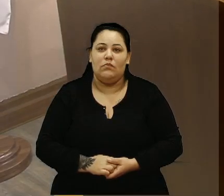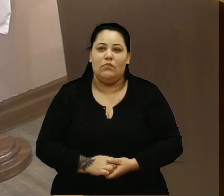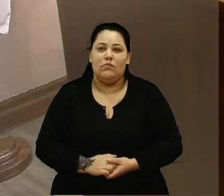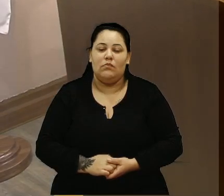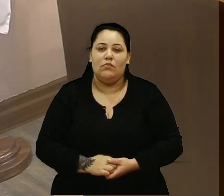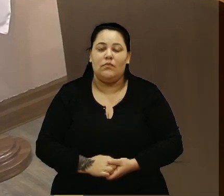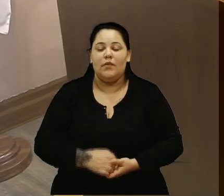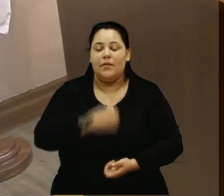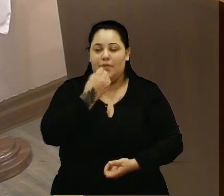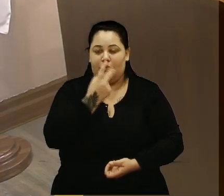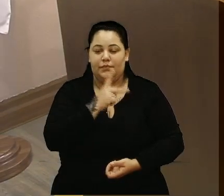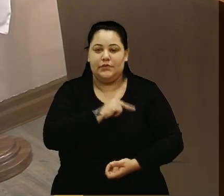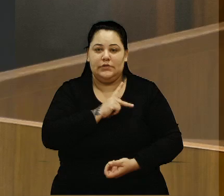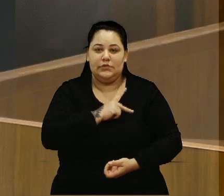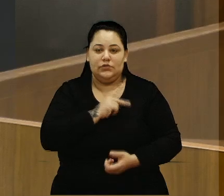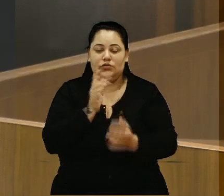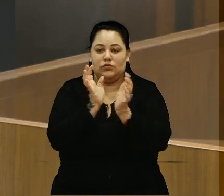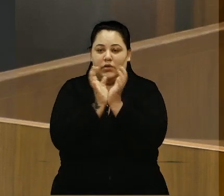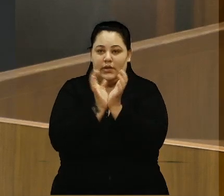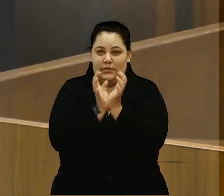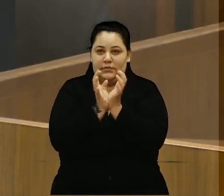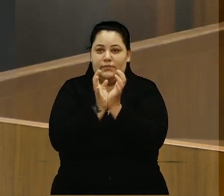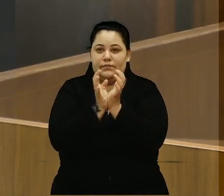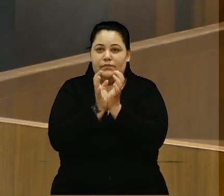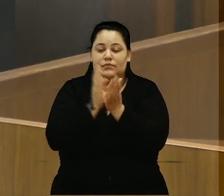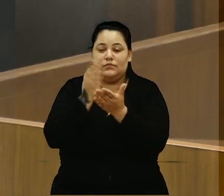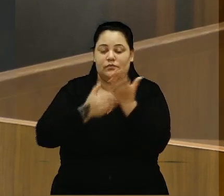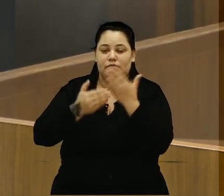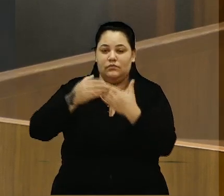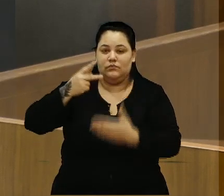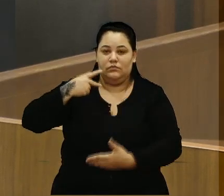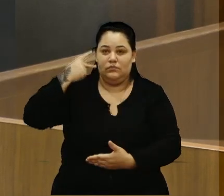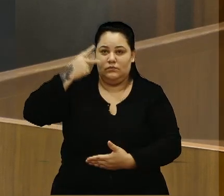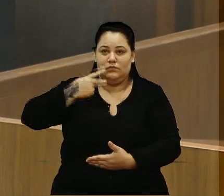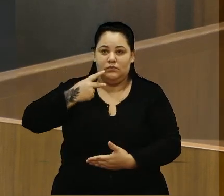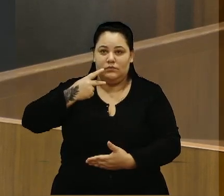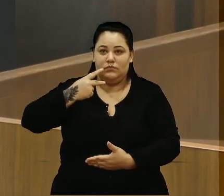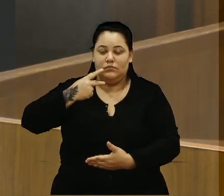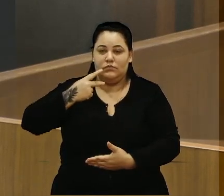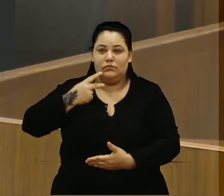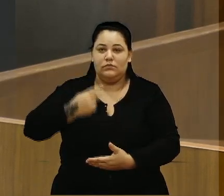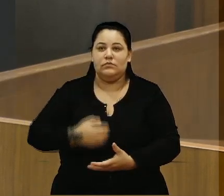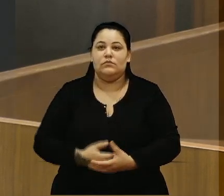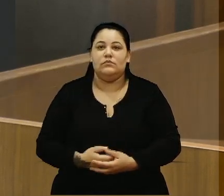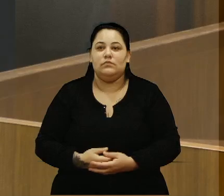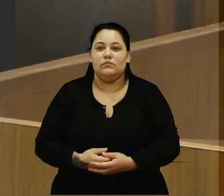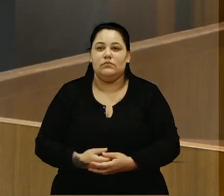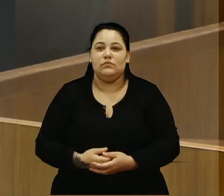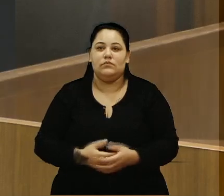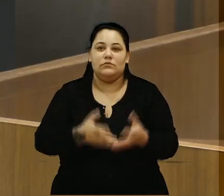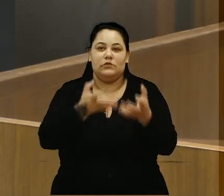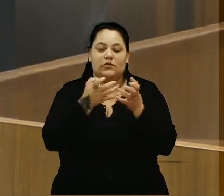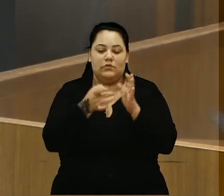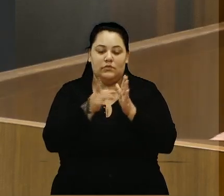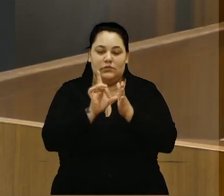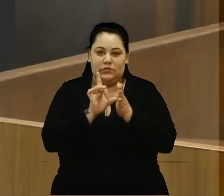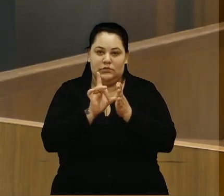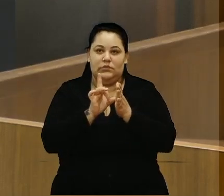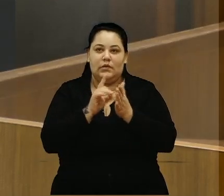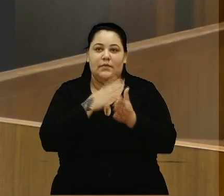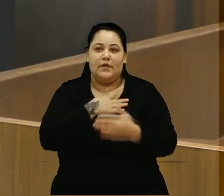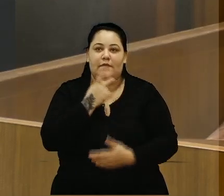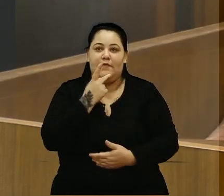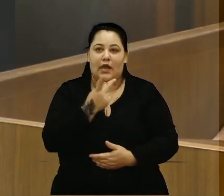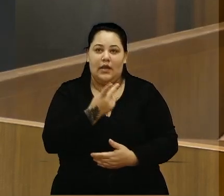Bom, presidente, colegas, vereadores e vereadoras, eu quero, antes de iniciar minha fala,